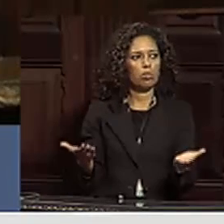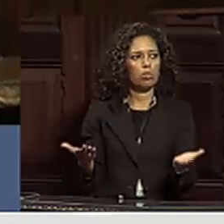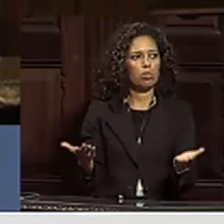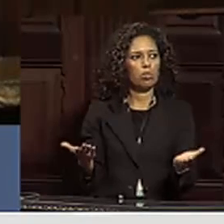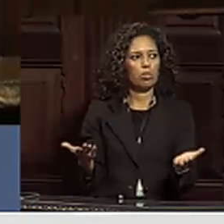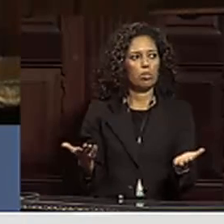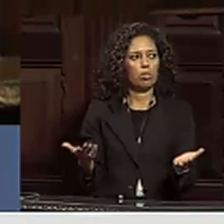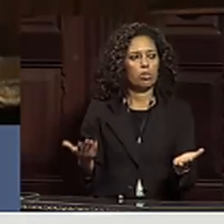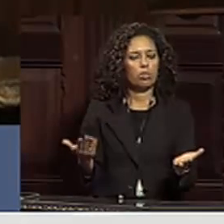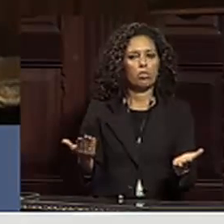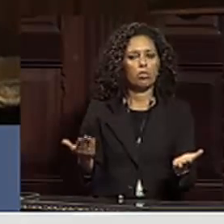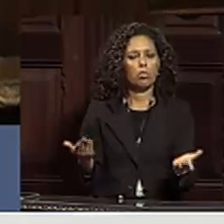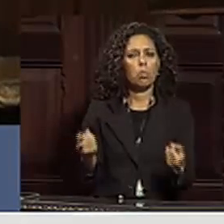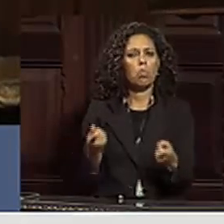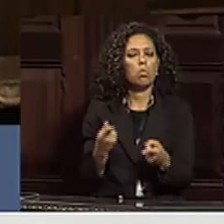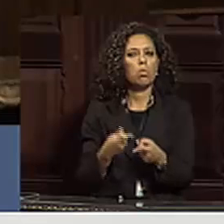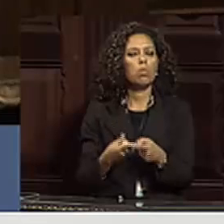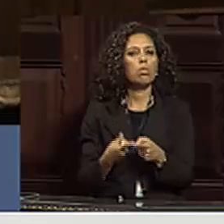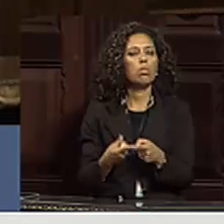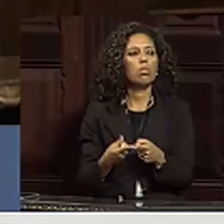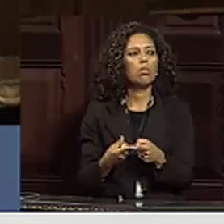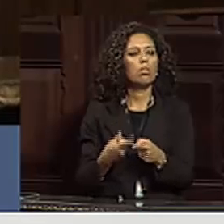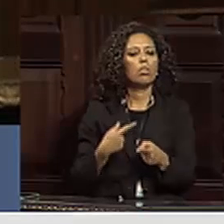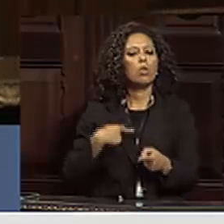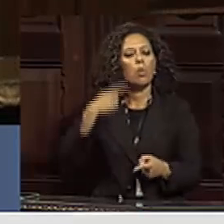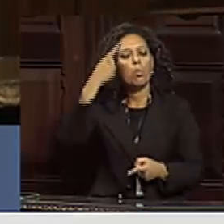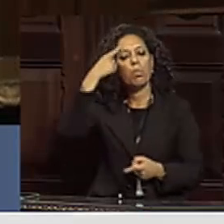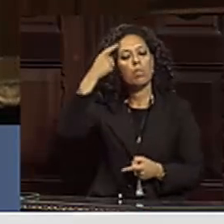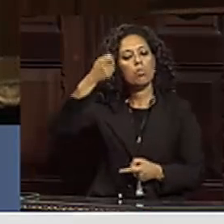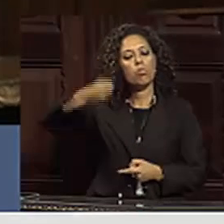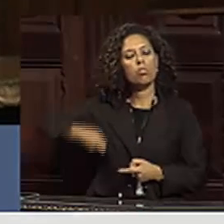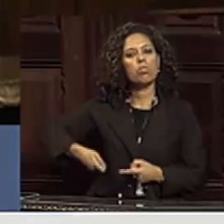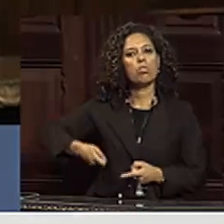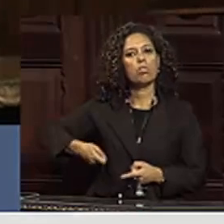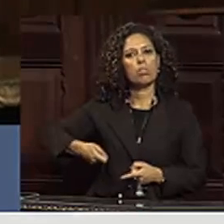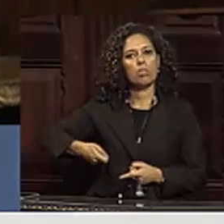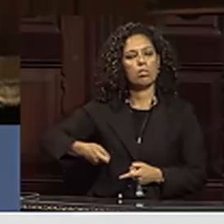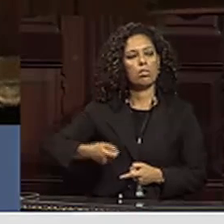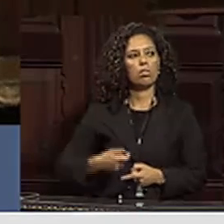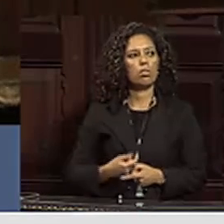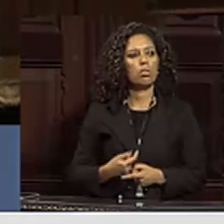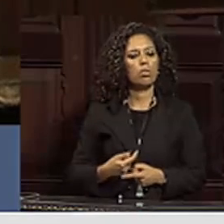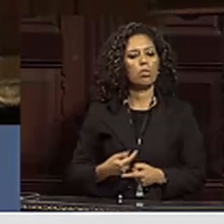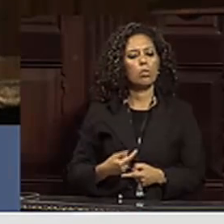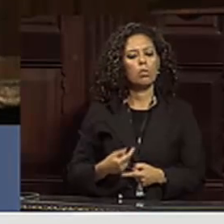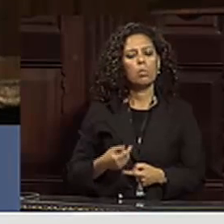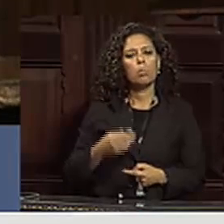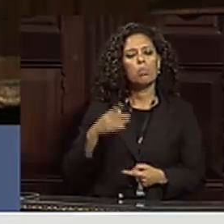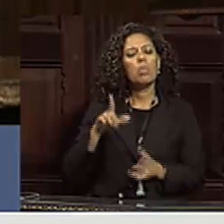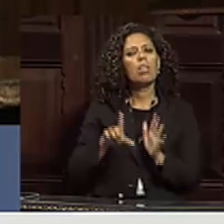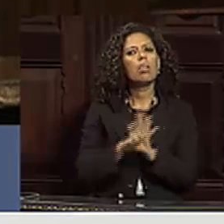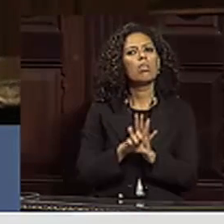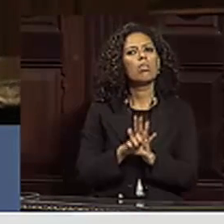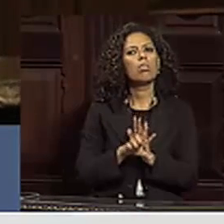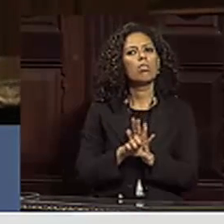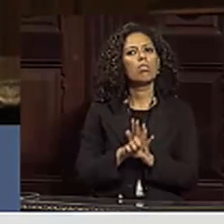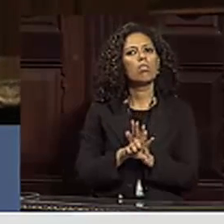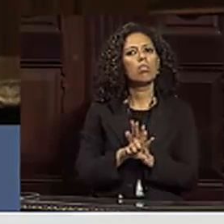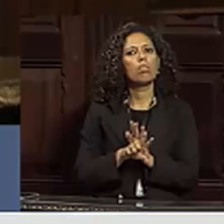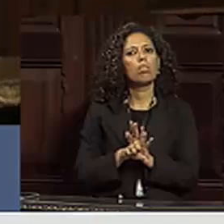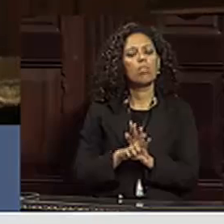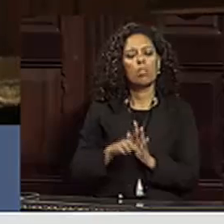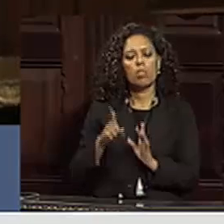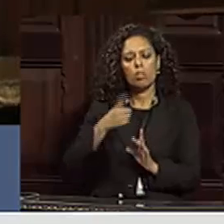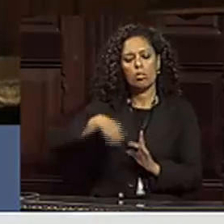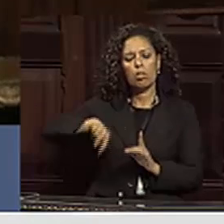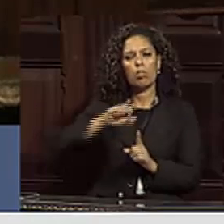imbuído do princípio de justiça, de um princípio que nós da